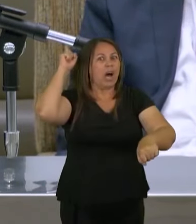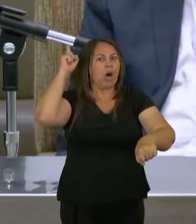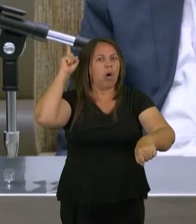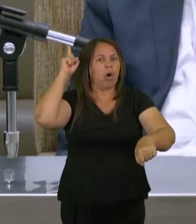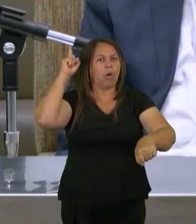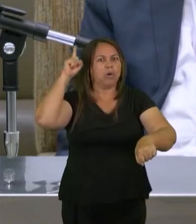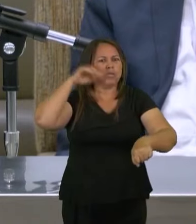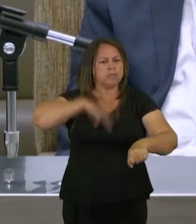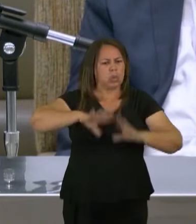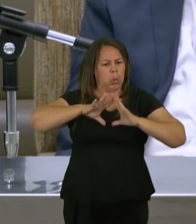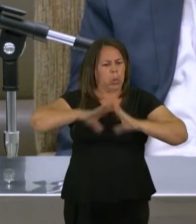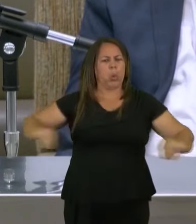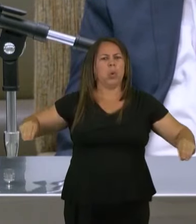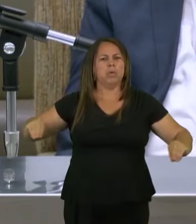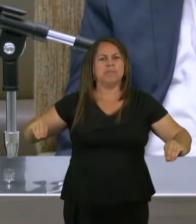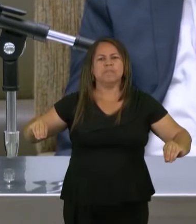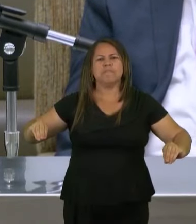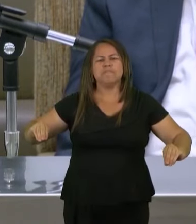o mal bate em retirada.